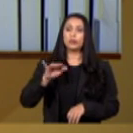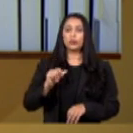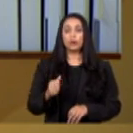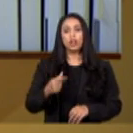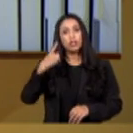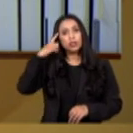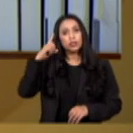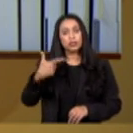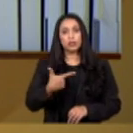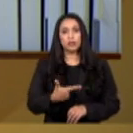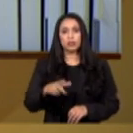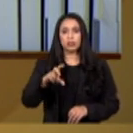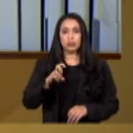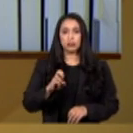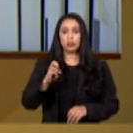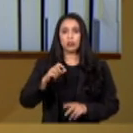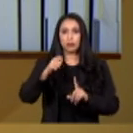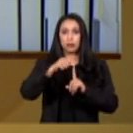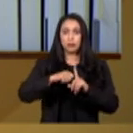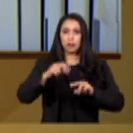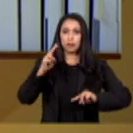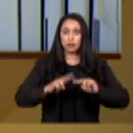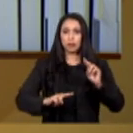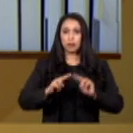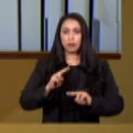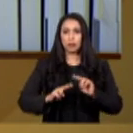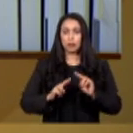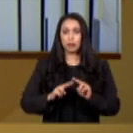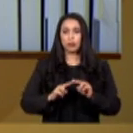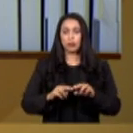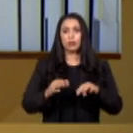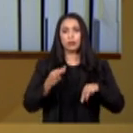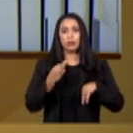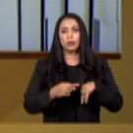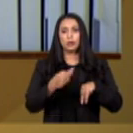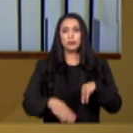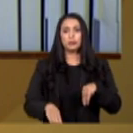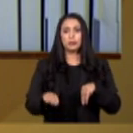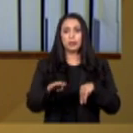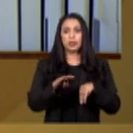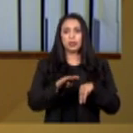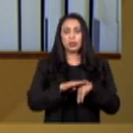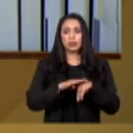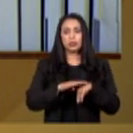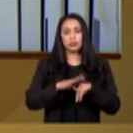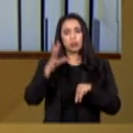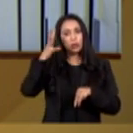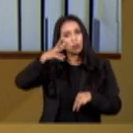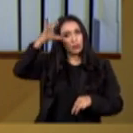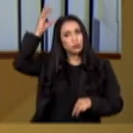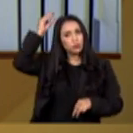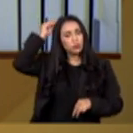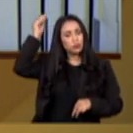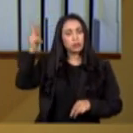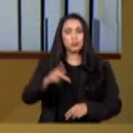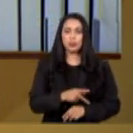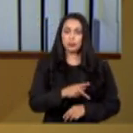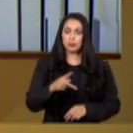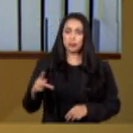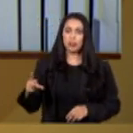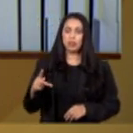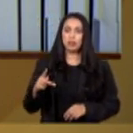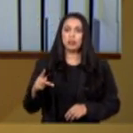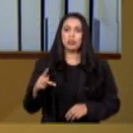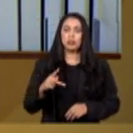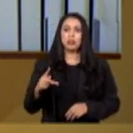vinte e cinco de junho e vossa excelência' do escuros foi eleito para presidir a cut a partir